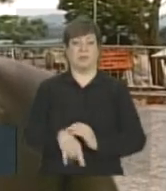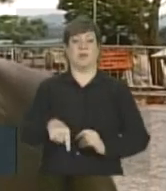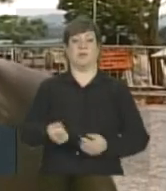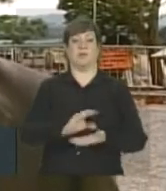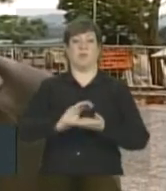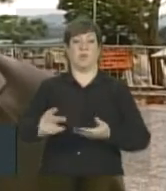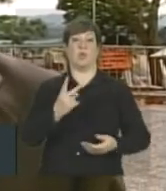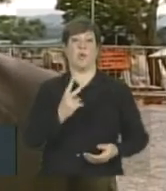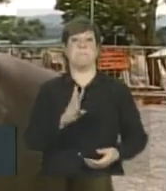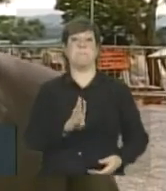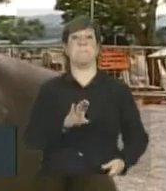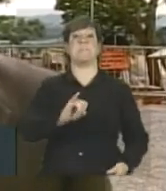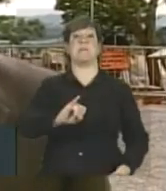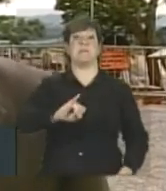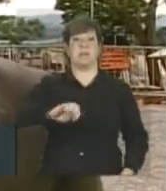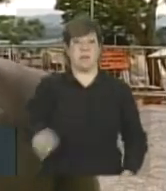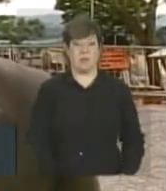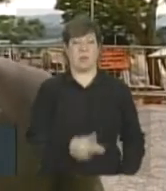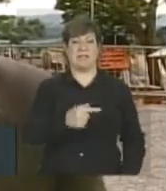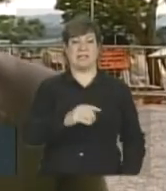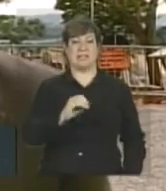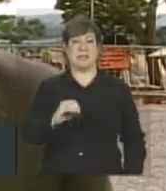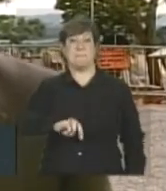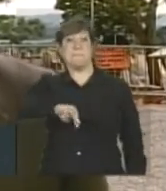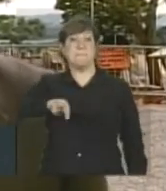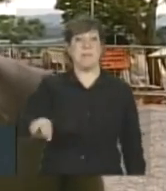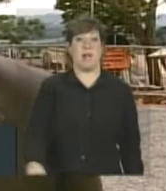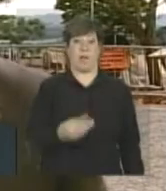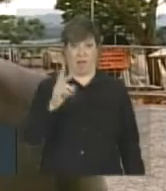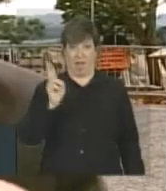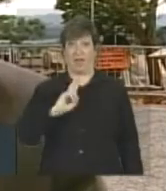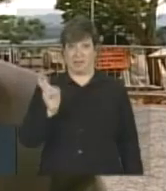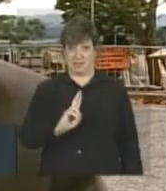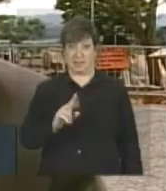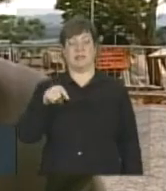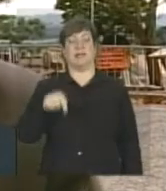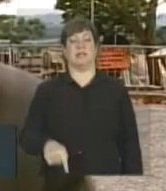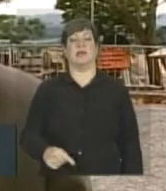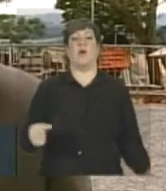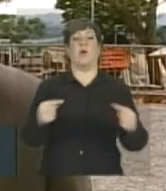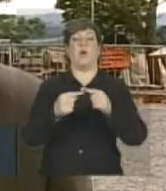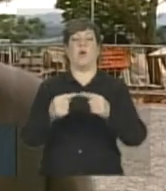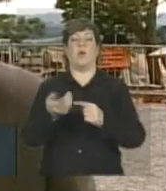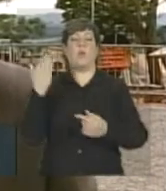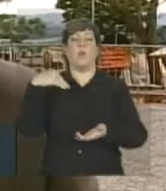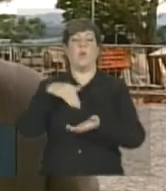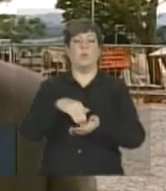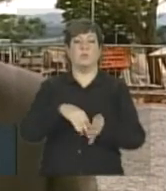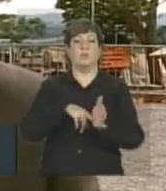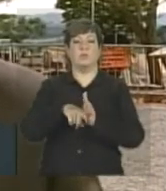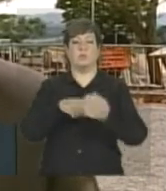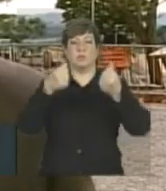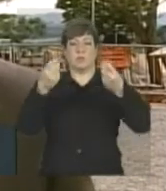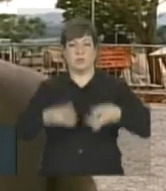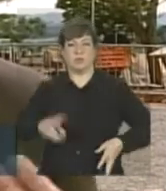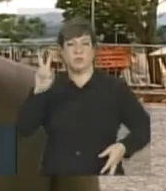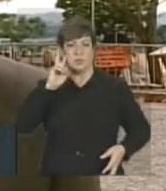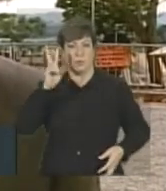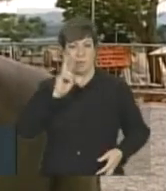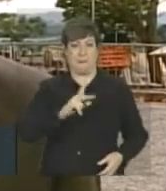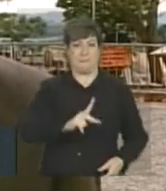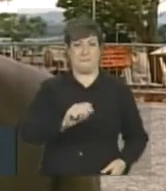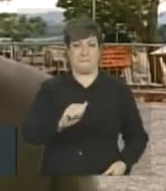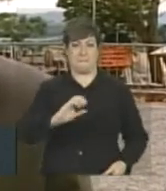investidos Dois Bilhões e 700 milhões de reais e de acordo com o último balanço do programa de